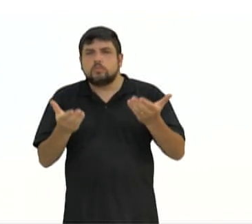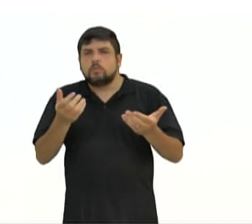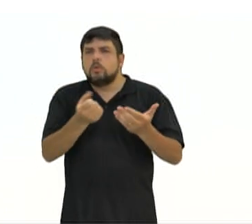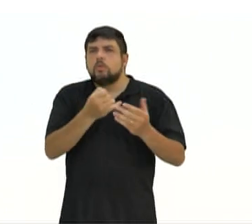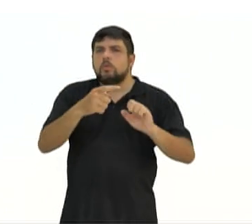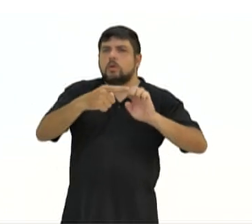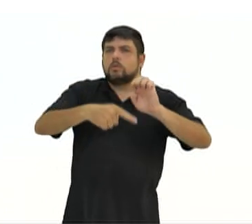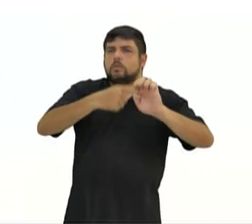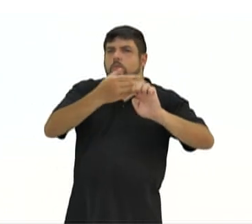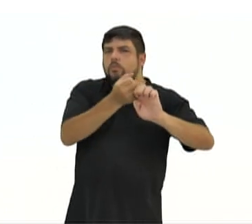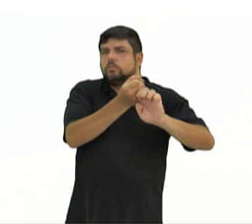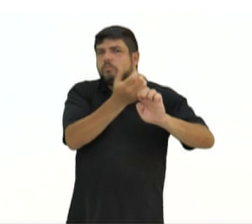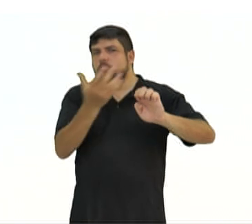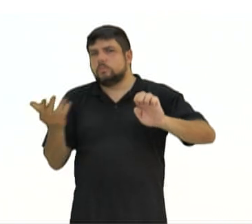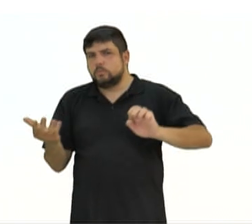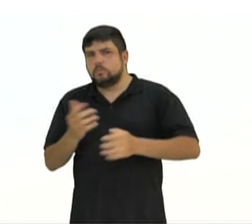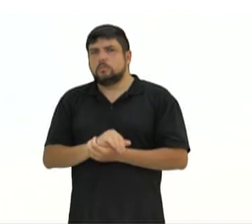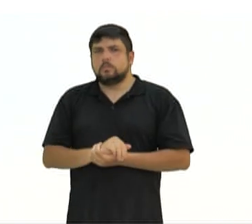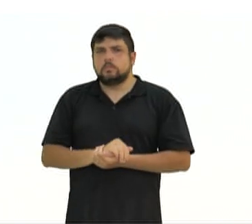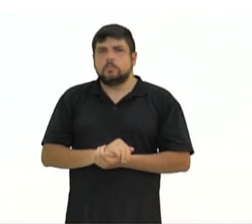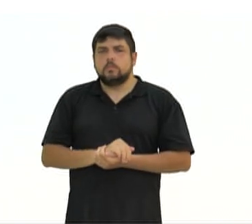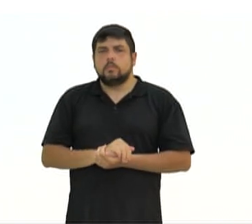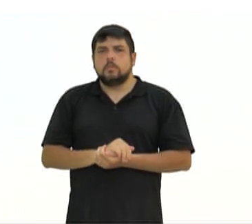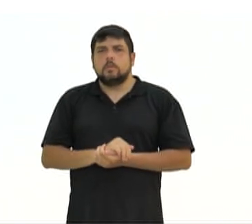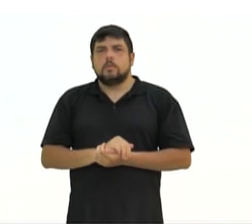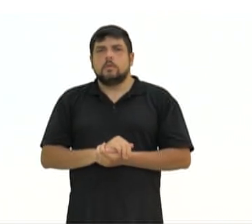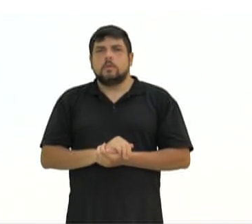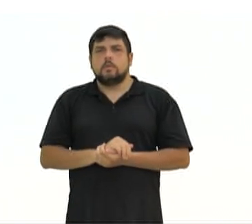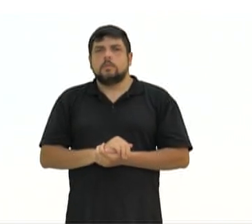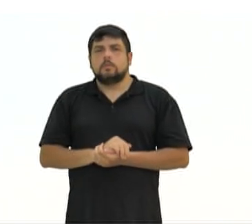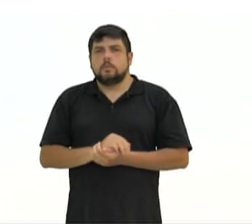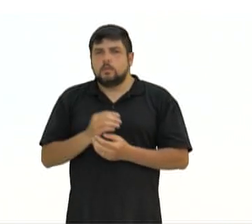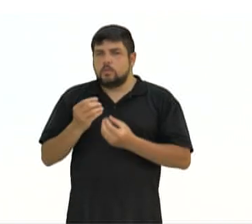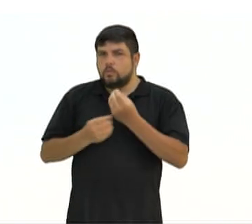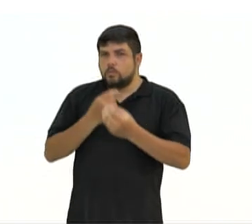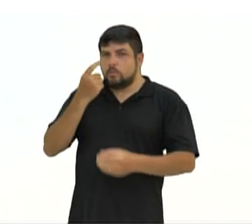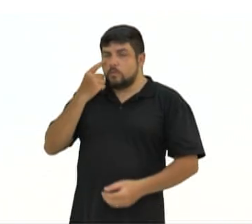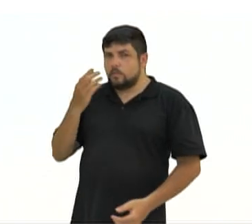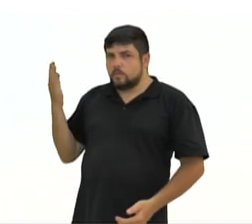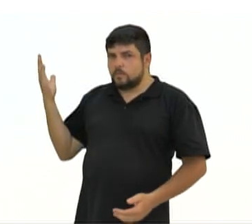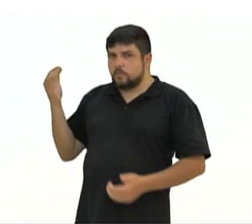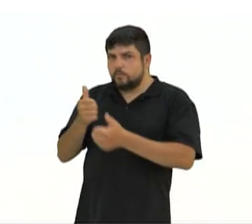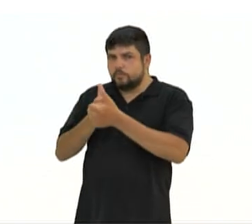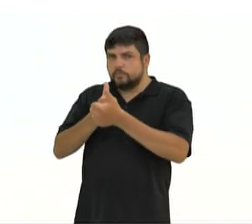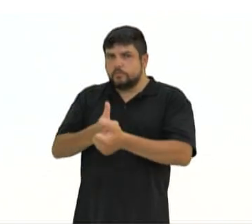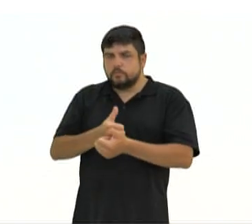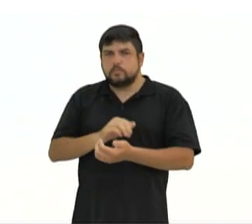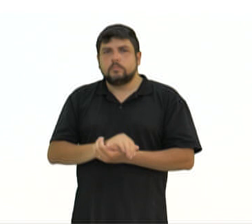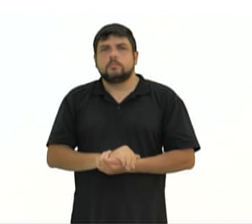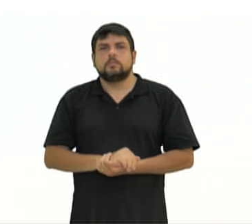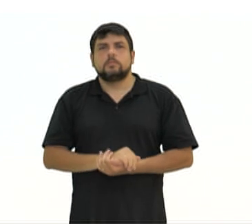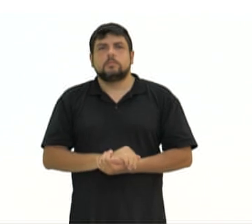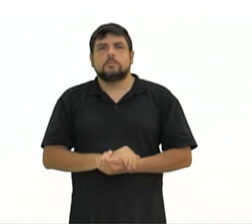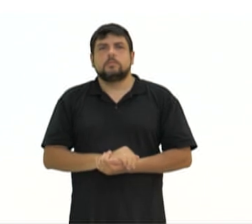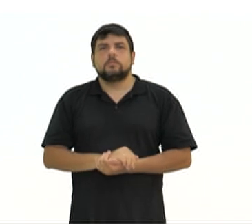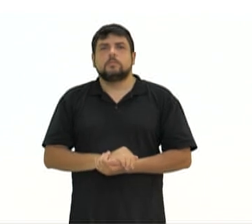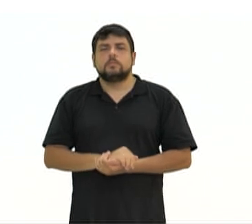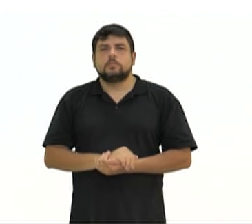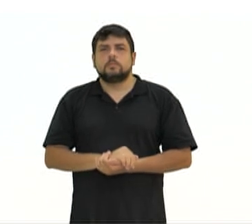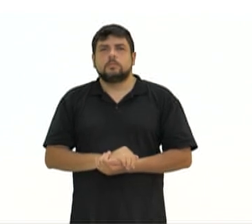transferidos. Então, no cobre, o delta NOx, ele vai de 0 para 2, então teve uma variação de 2. E